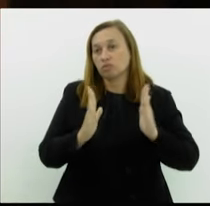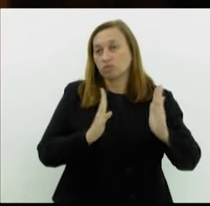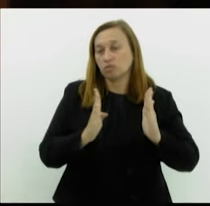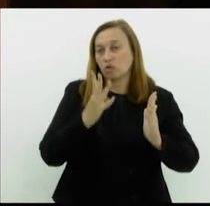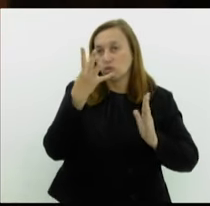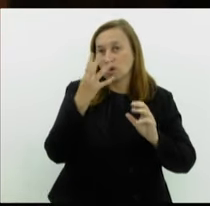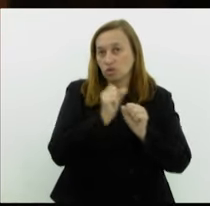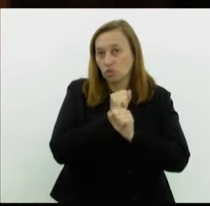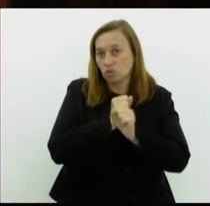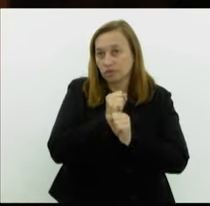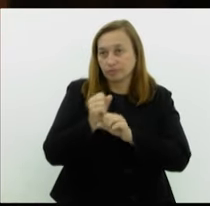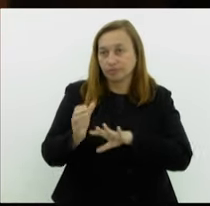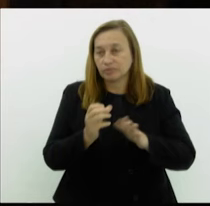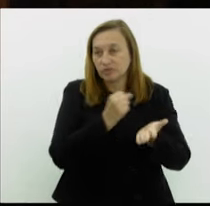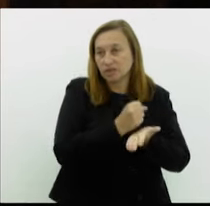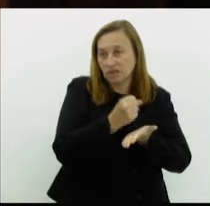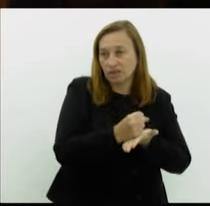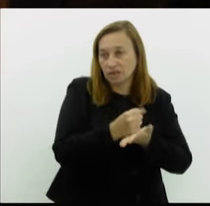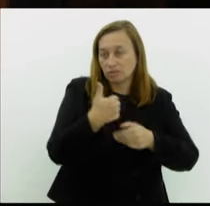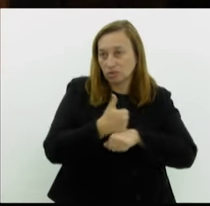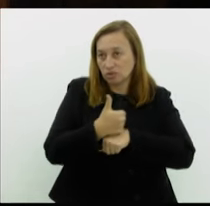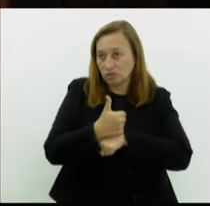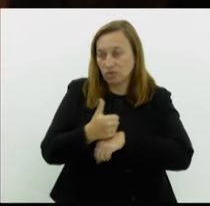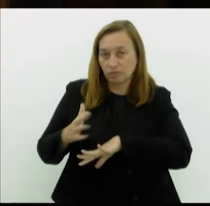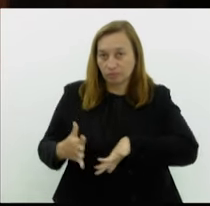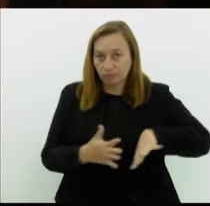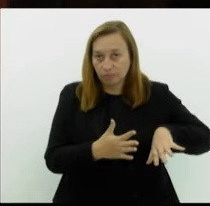contratado. E profissional contratado, ele não deve ser